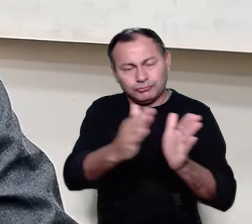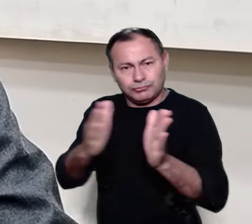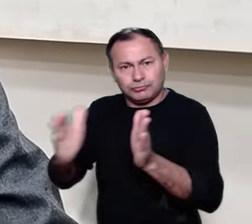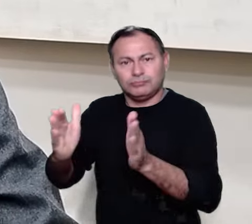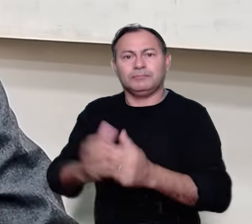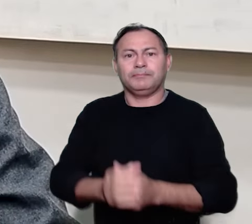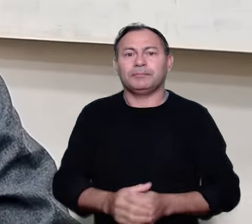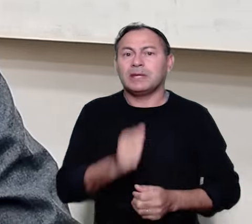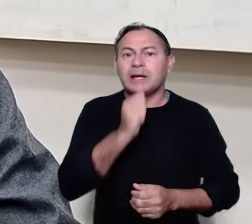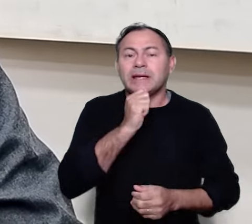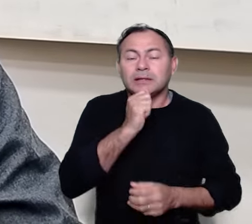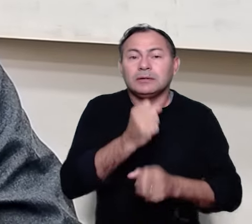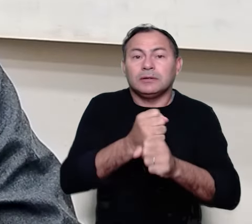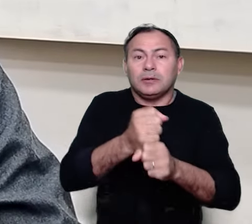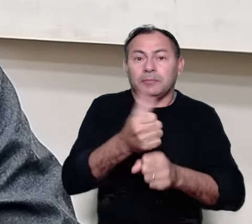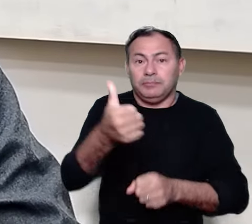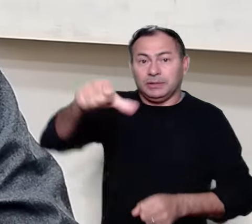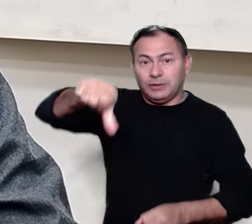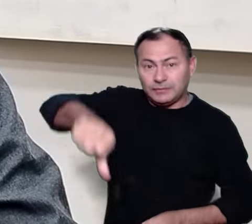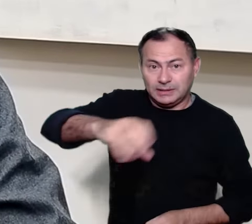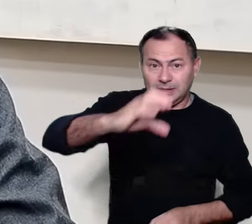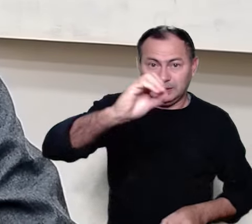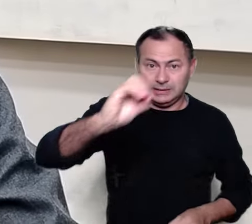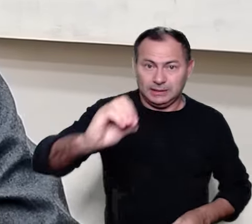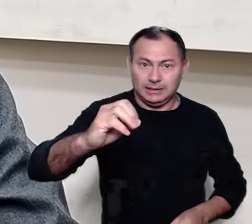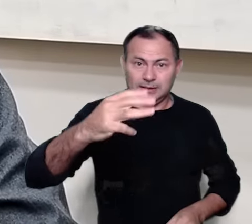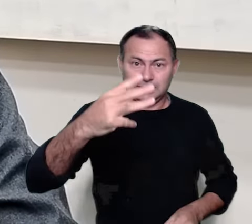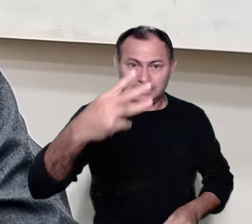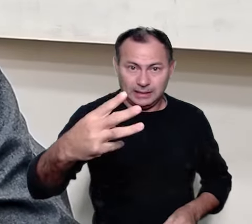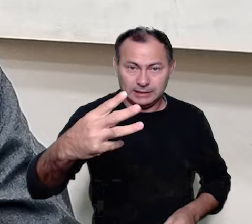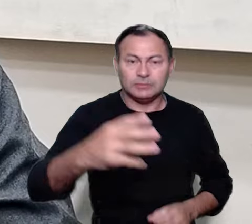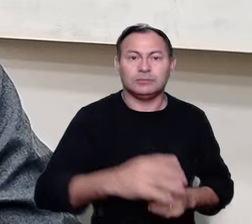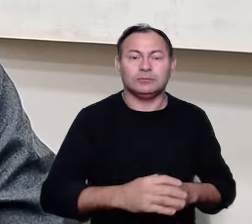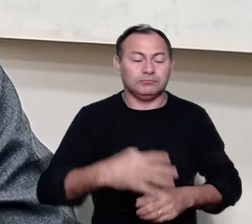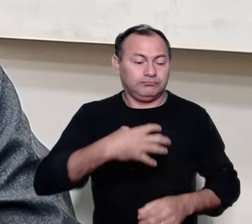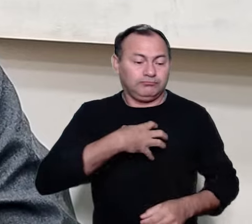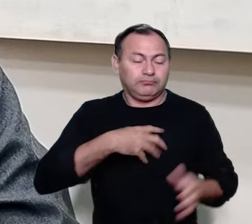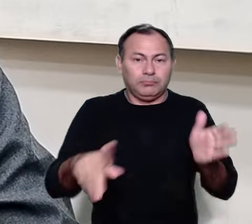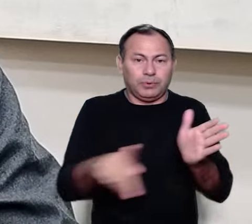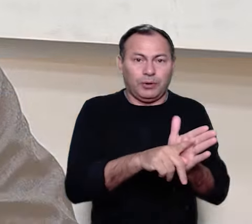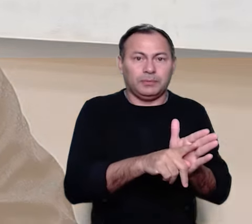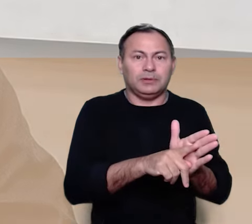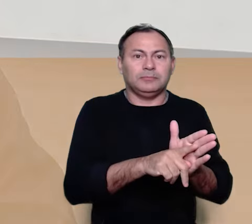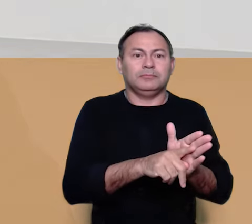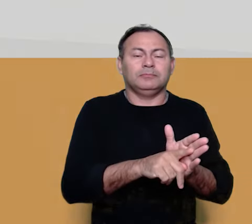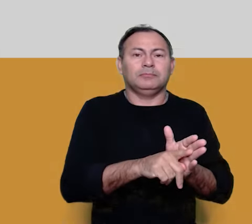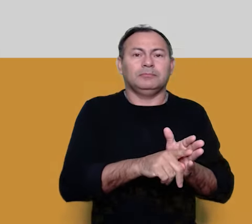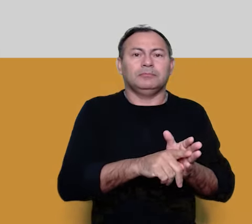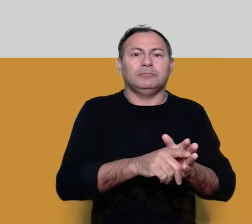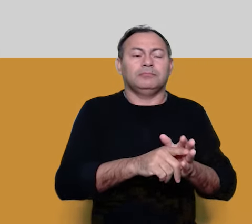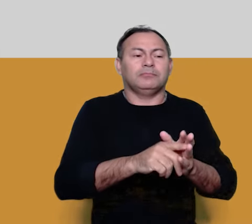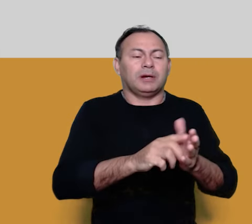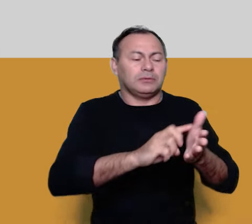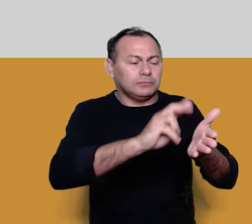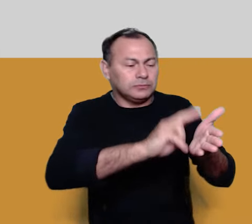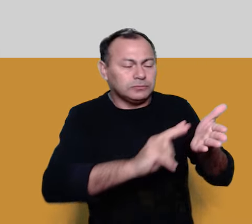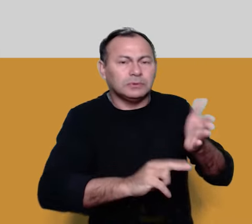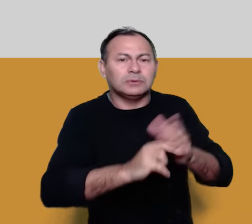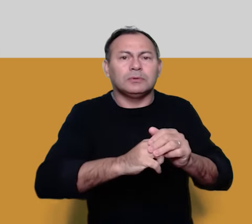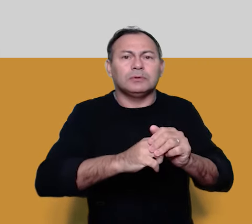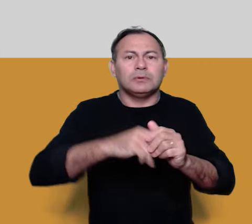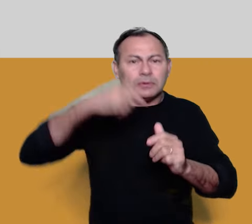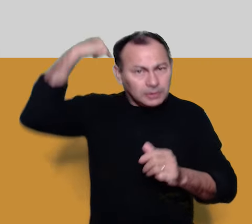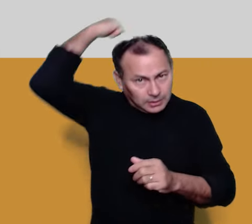Ainda em 1903, por exemplo, o moto próprio Trale Soleditudine de São Pio